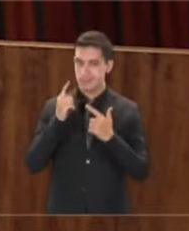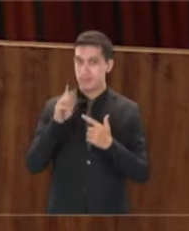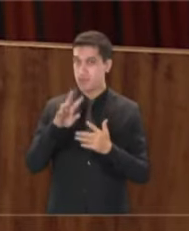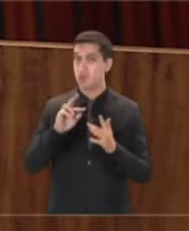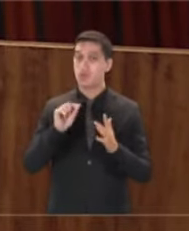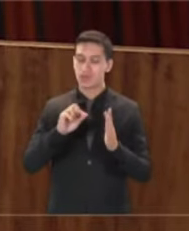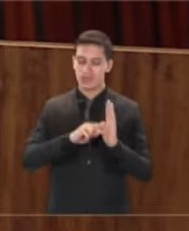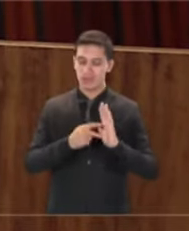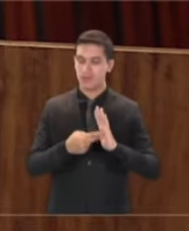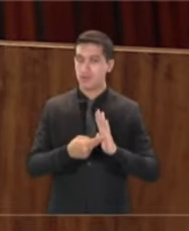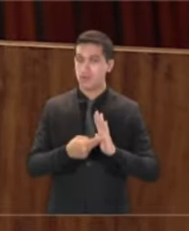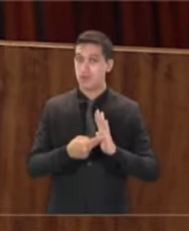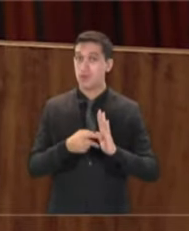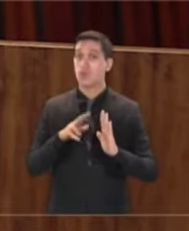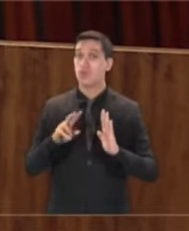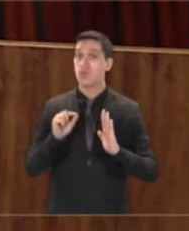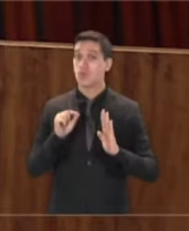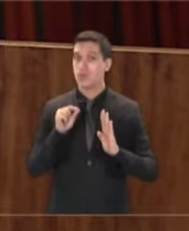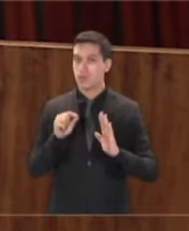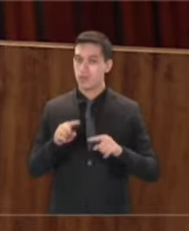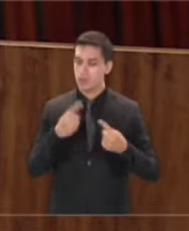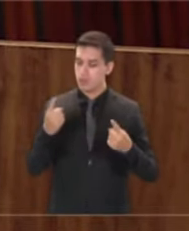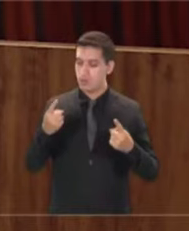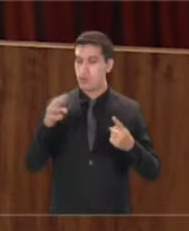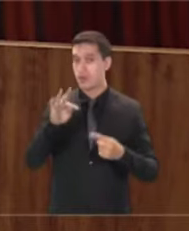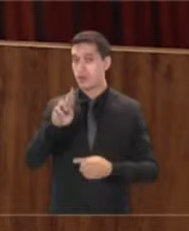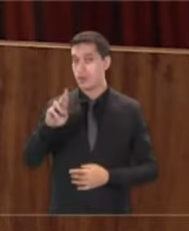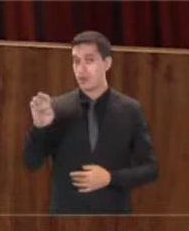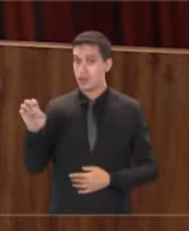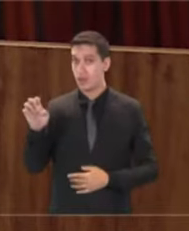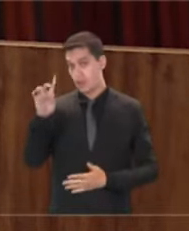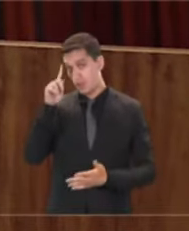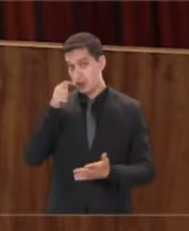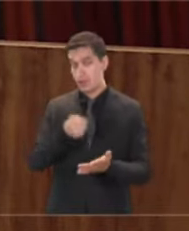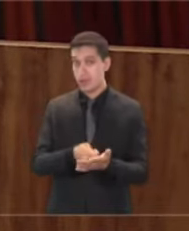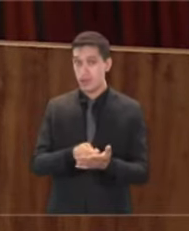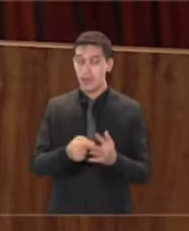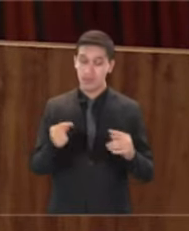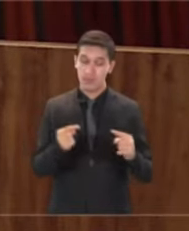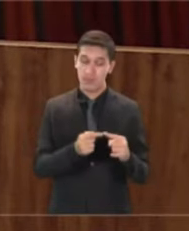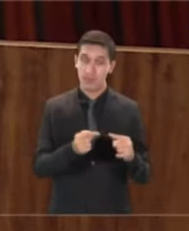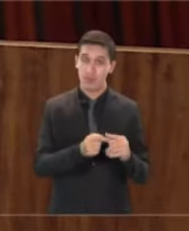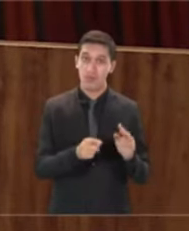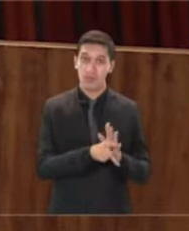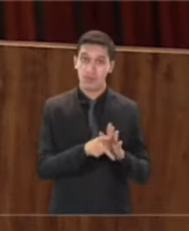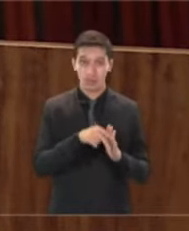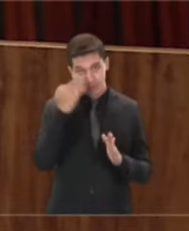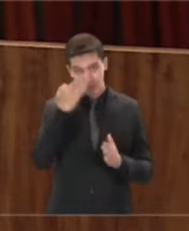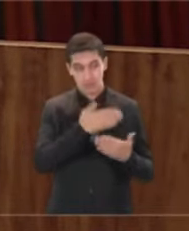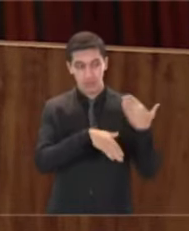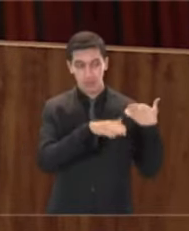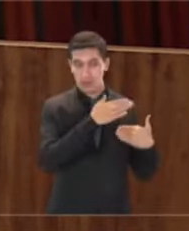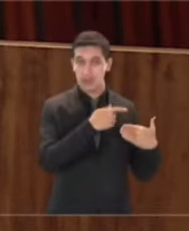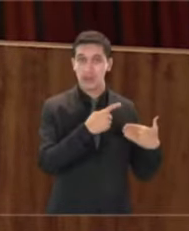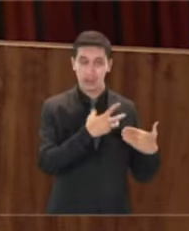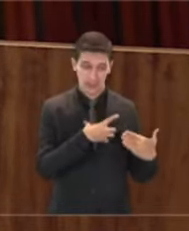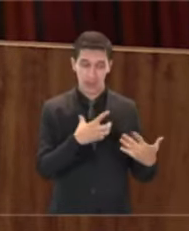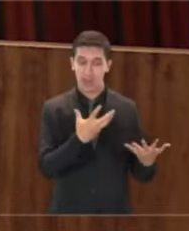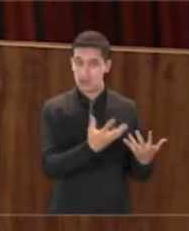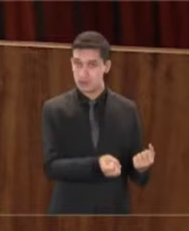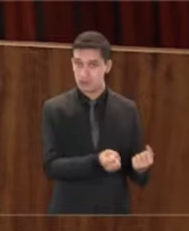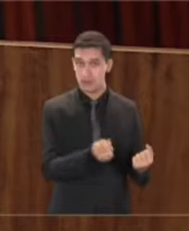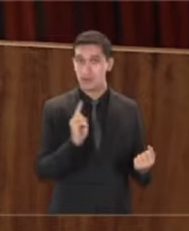que significa dizer que quando o Tribunal Regional Eleitoral decidiu, ele decidiu de acordo com um entendimento que era plausível e nós temos